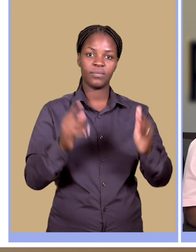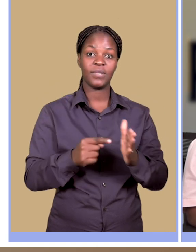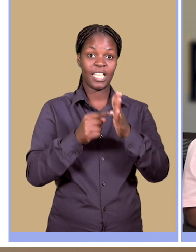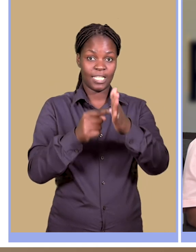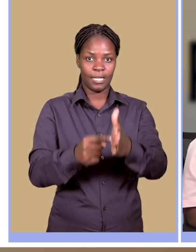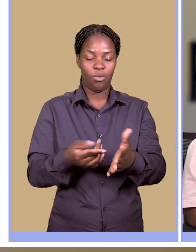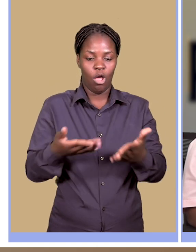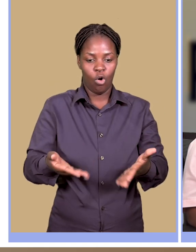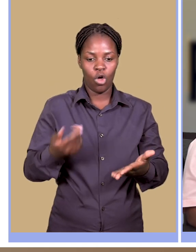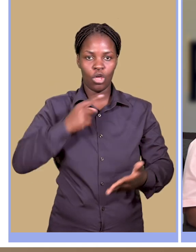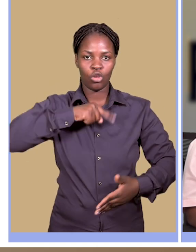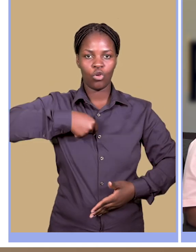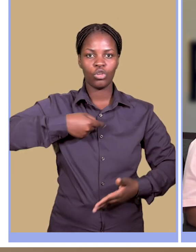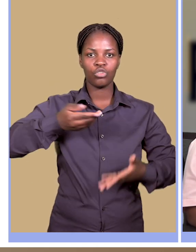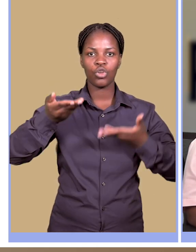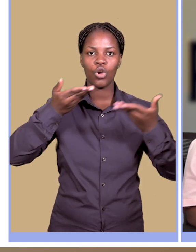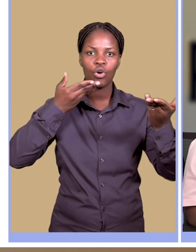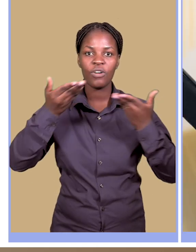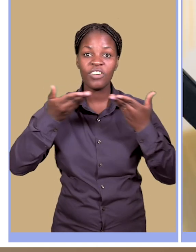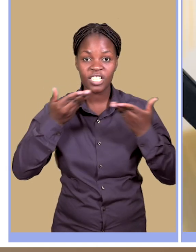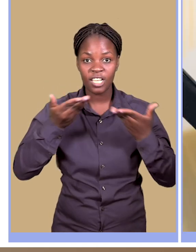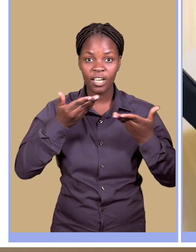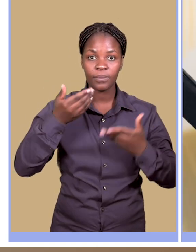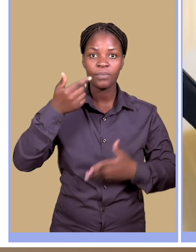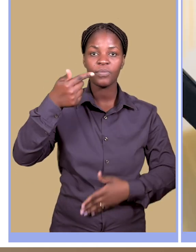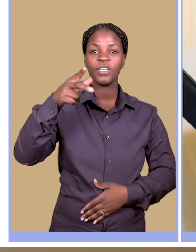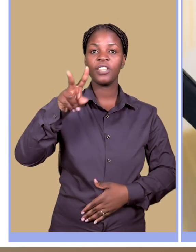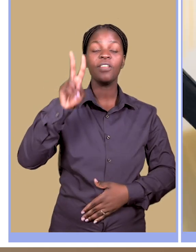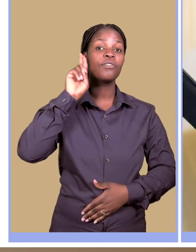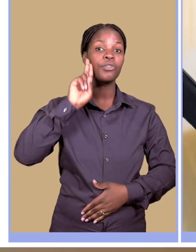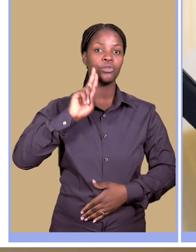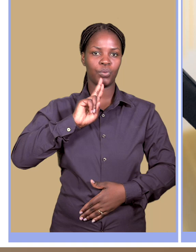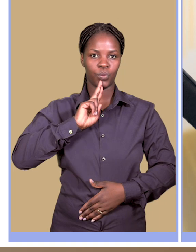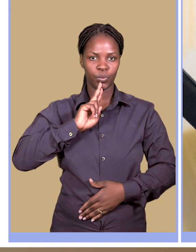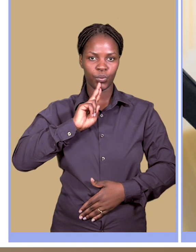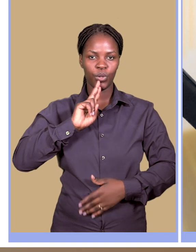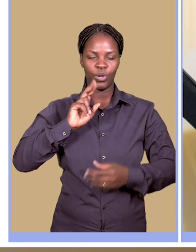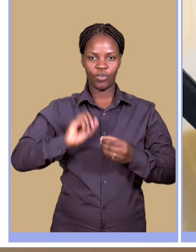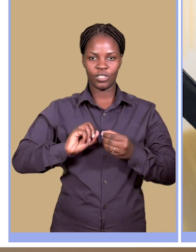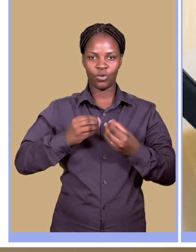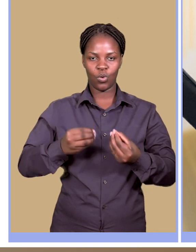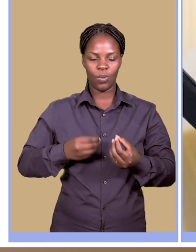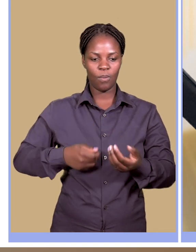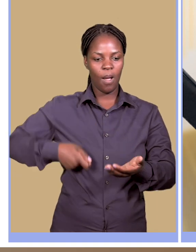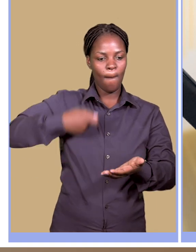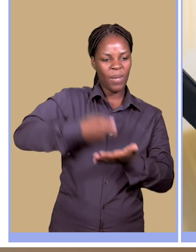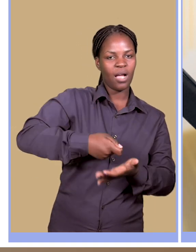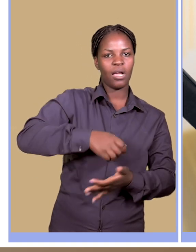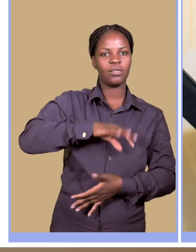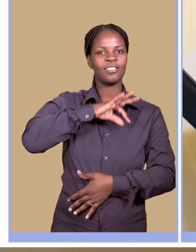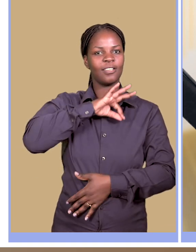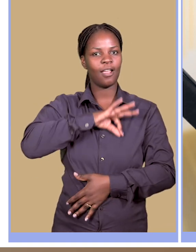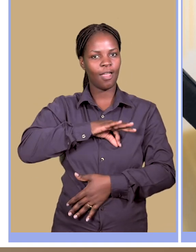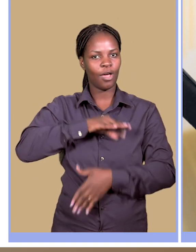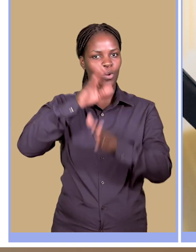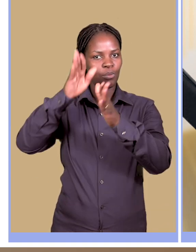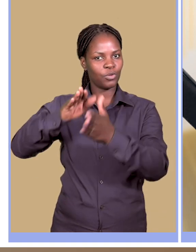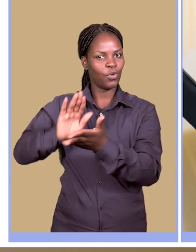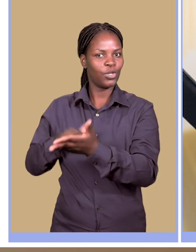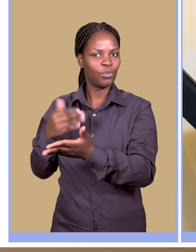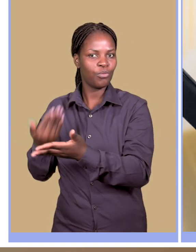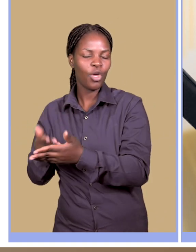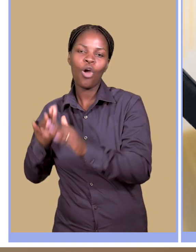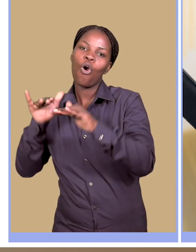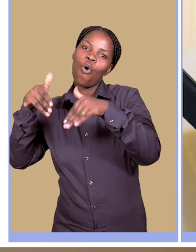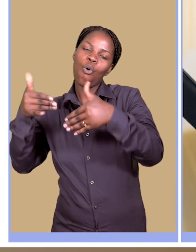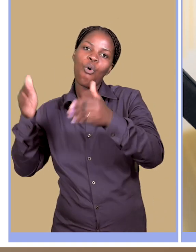ter para a interpretação, a TV Surdo vai ter que pagar ou salário a alguém para fazer a interpretação, ou vai ter que pagar um balúrdio para ter